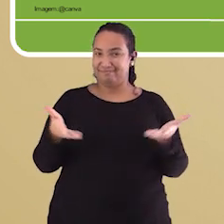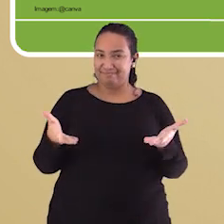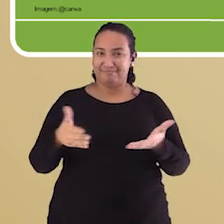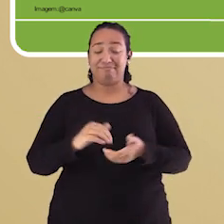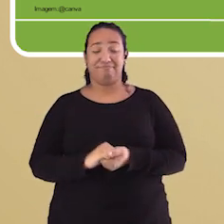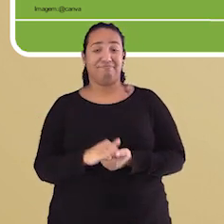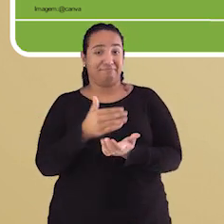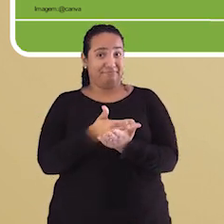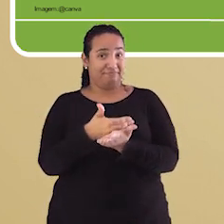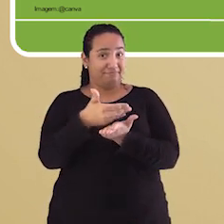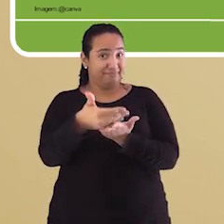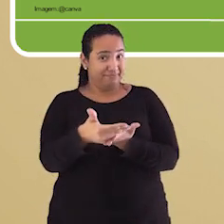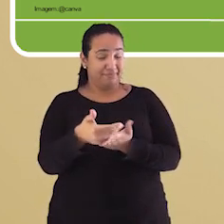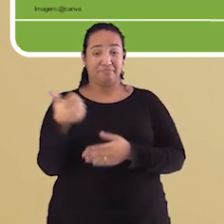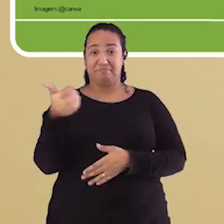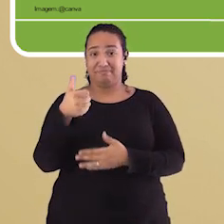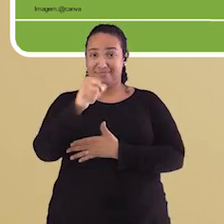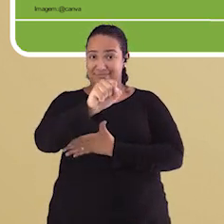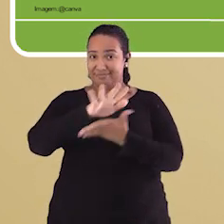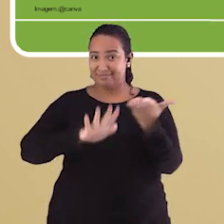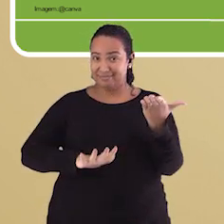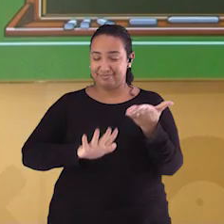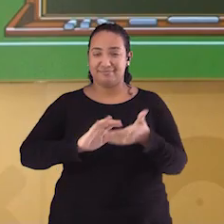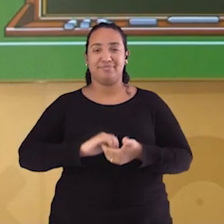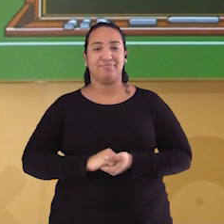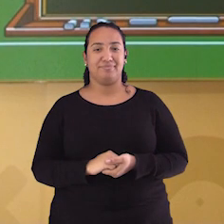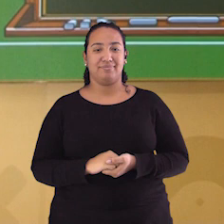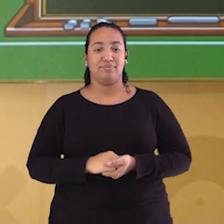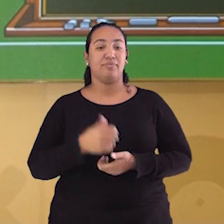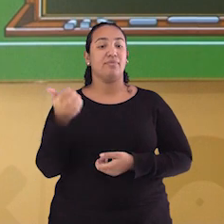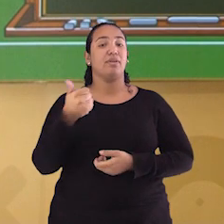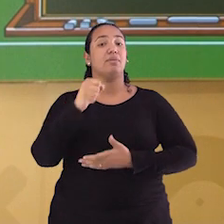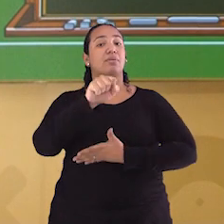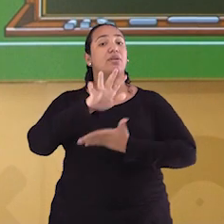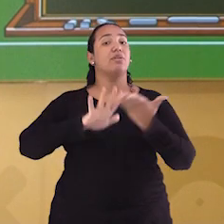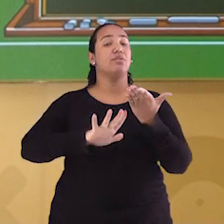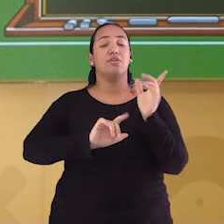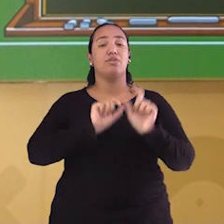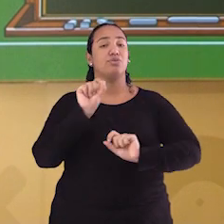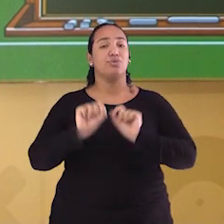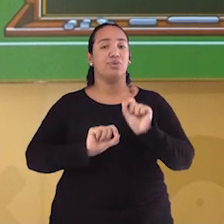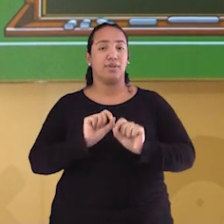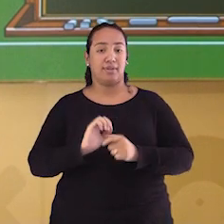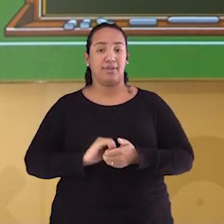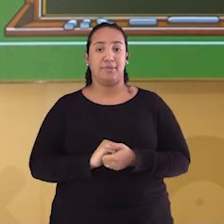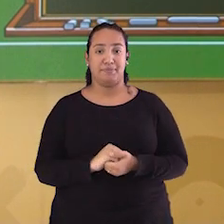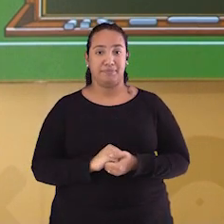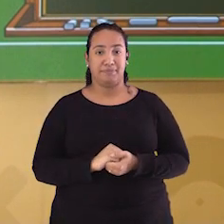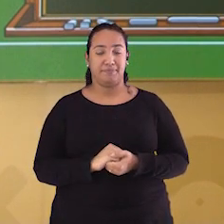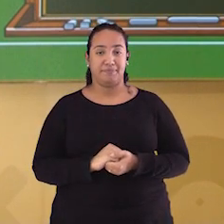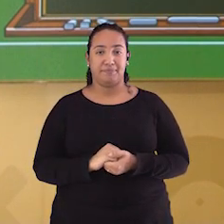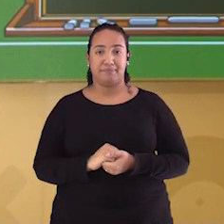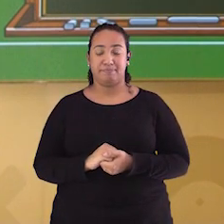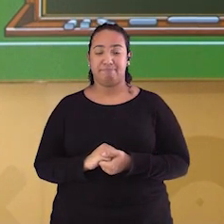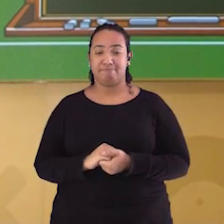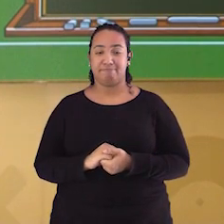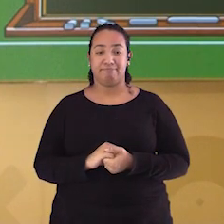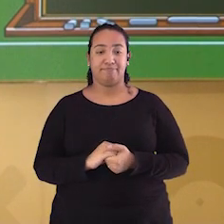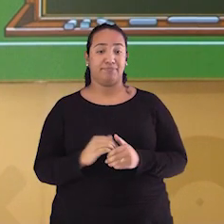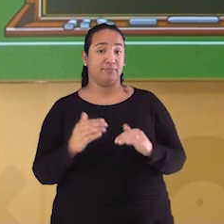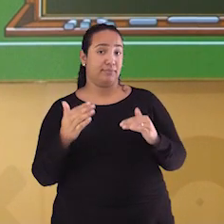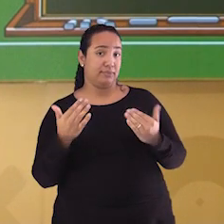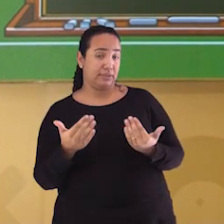tela. Então, vamos lá para a nossa primeira questão. A primeira questão é a seguinte. Para combater